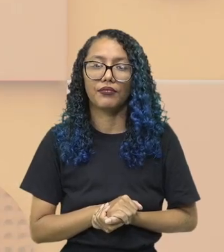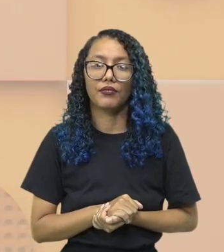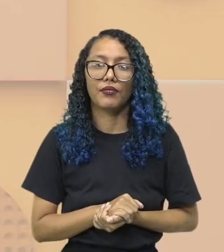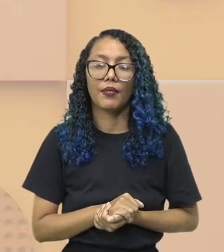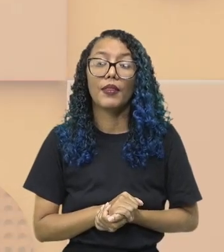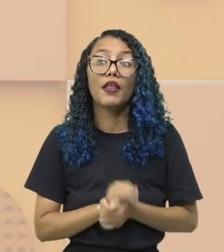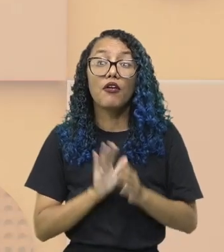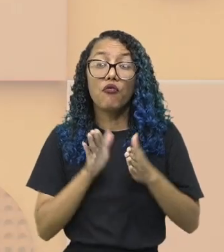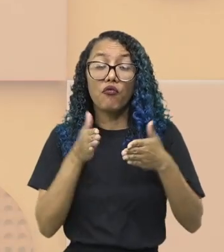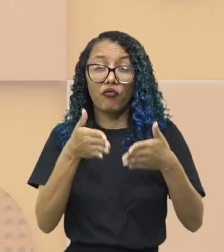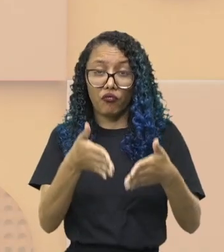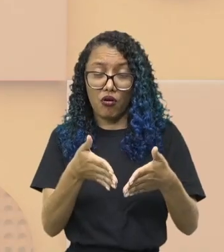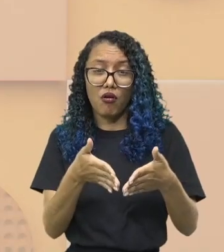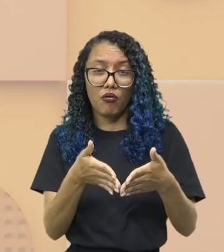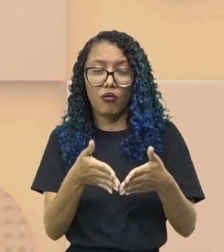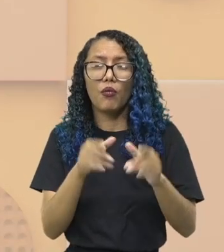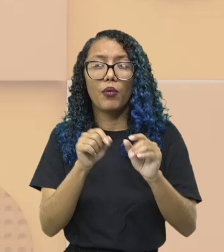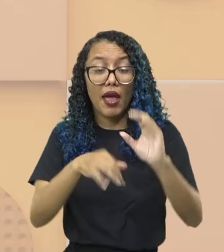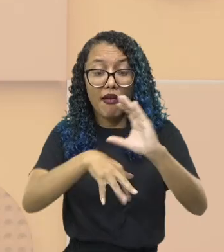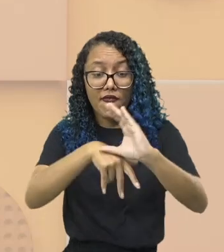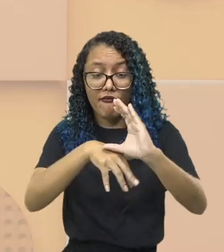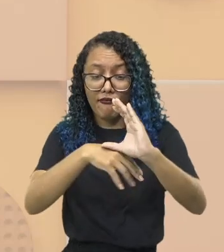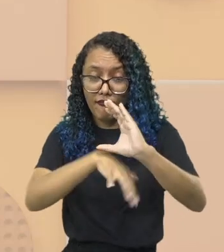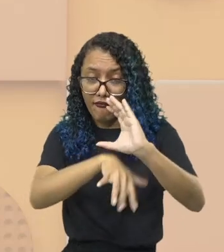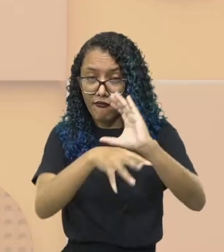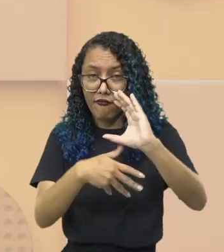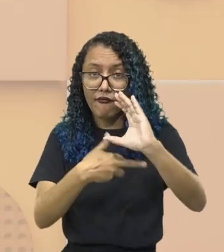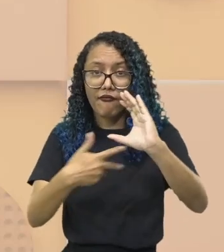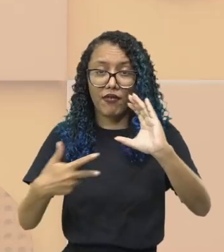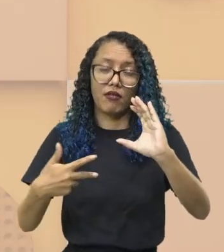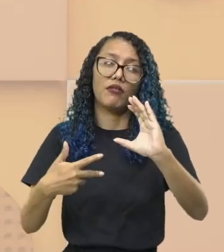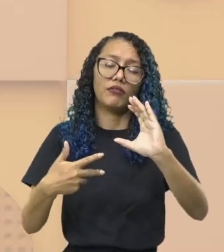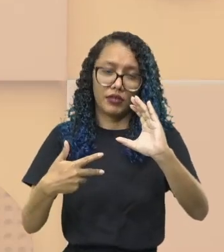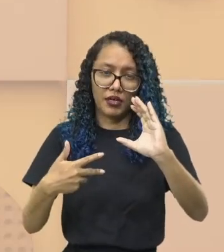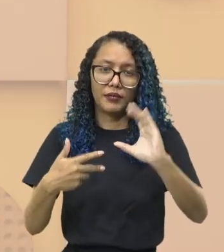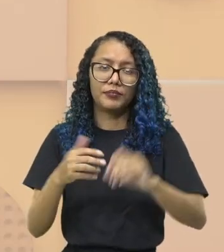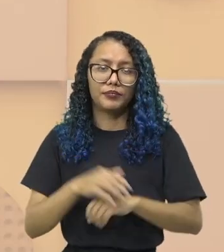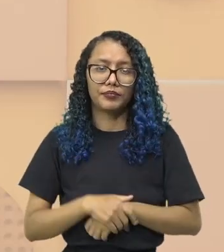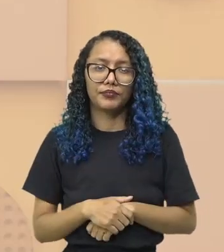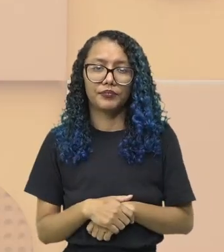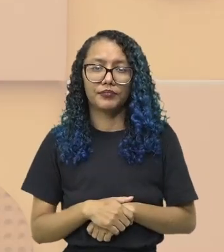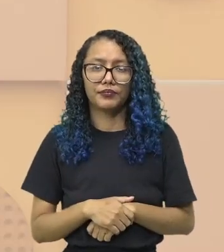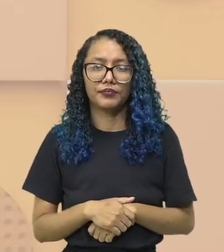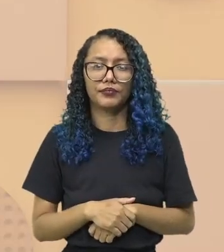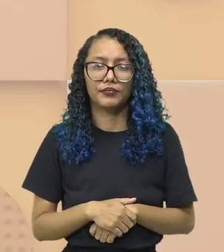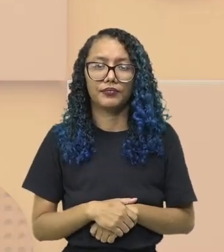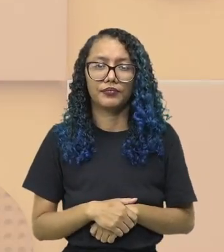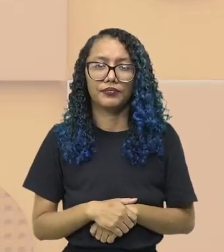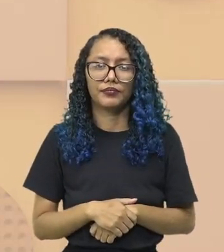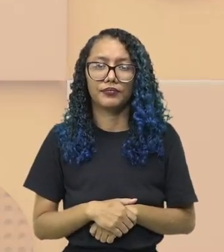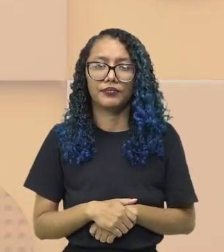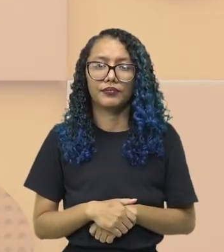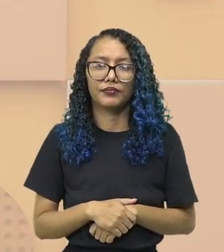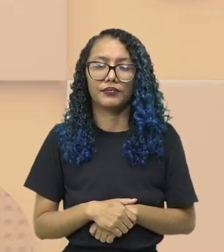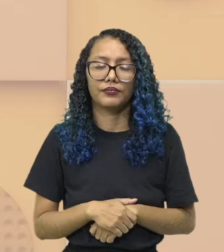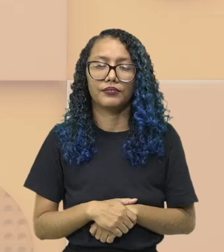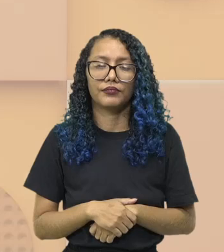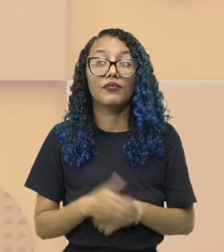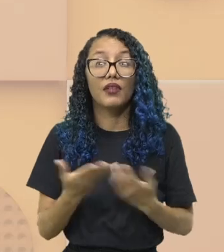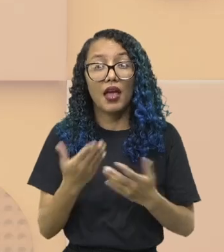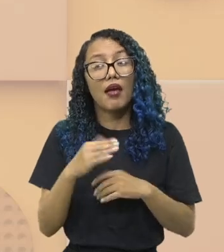né? Por isso que a gente colocou aí dentro desse principal objetivo para essa categoria aí dentro da unidade de